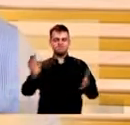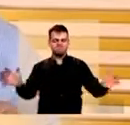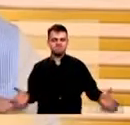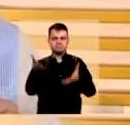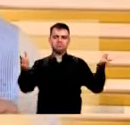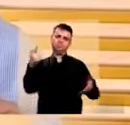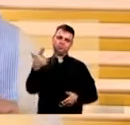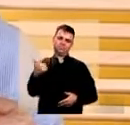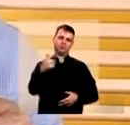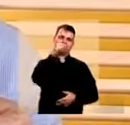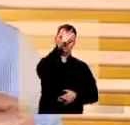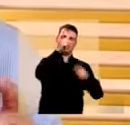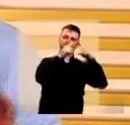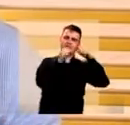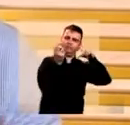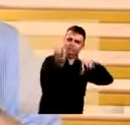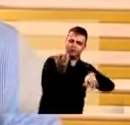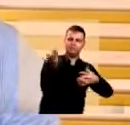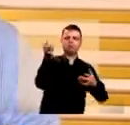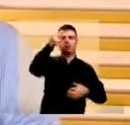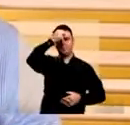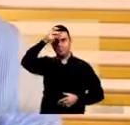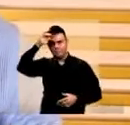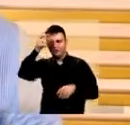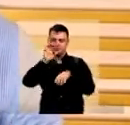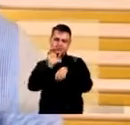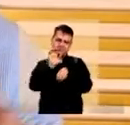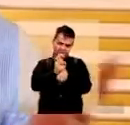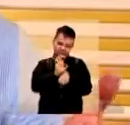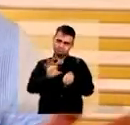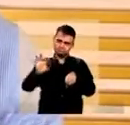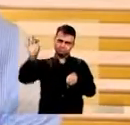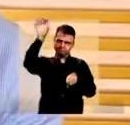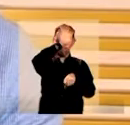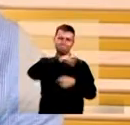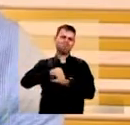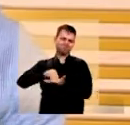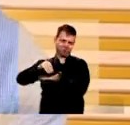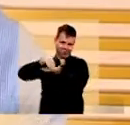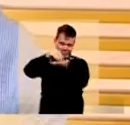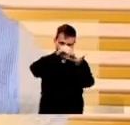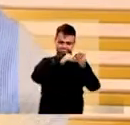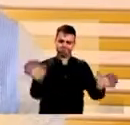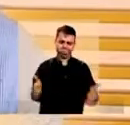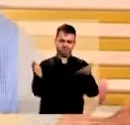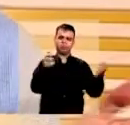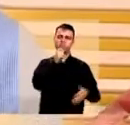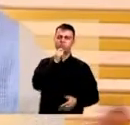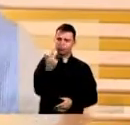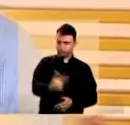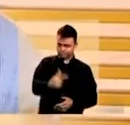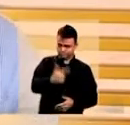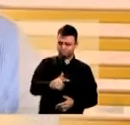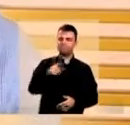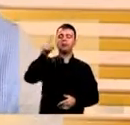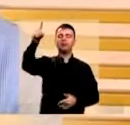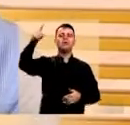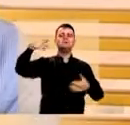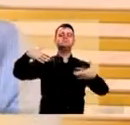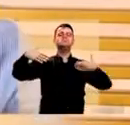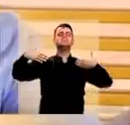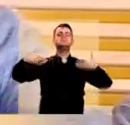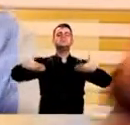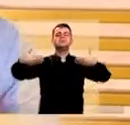desvalorizadas, tanto no poder federal, municipal, estadual, né? A gente vê aí, às vezes, no caso do Ministério, por